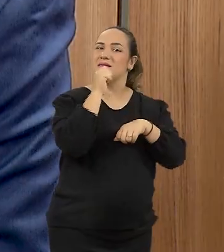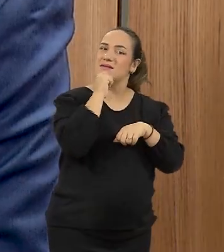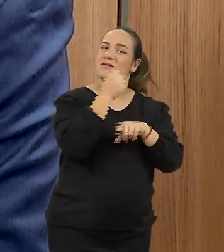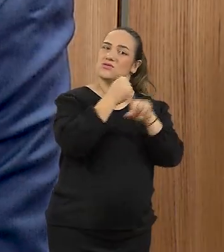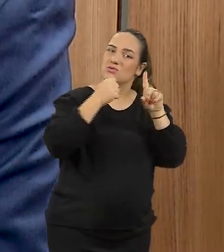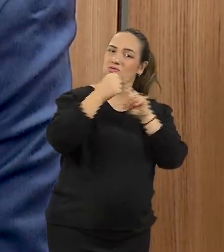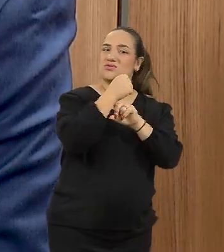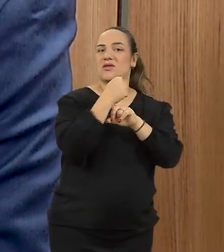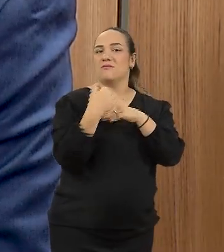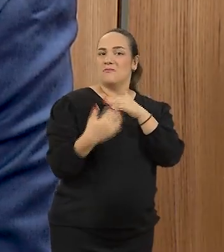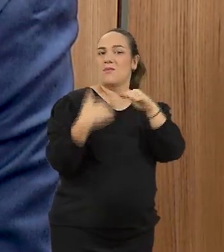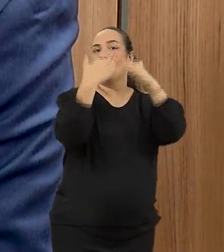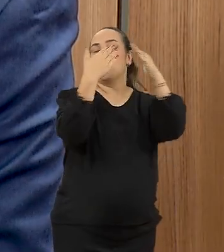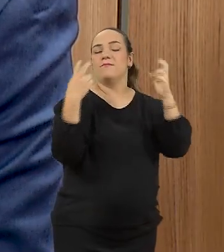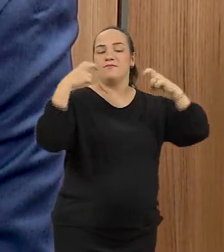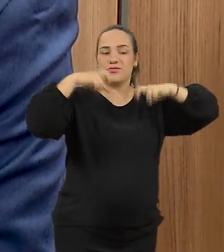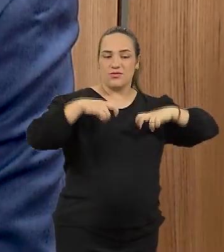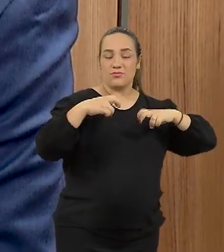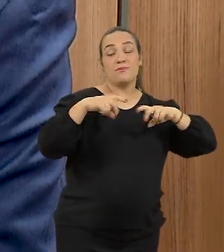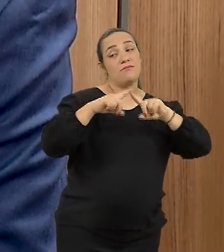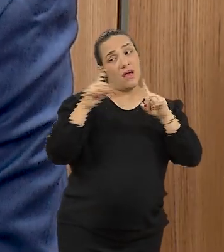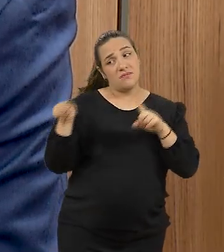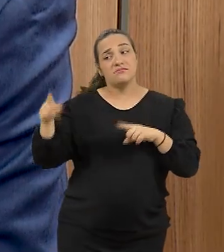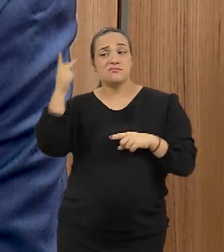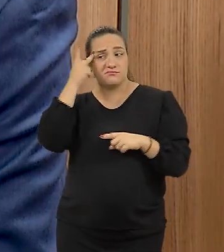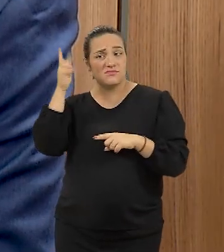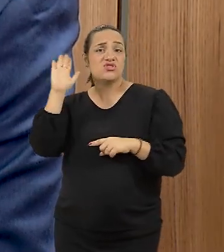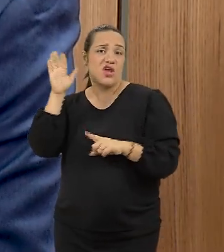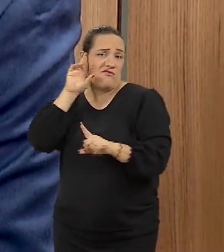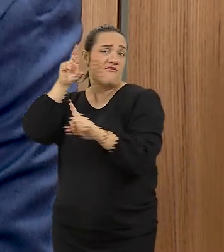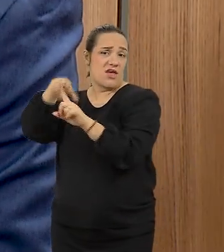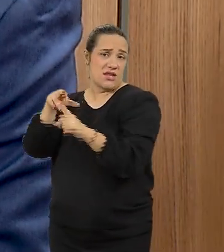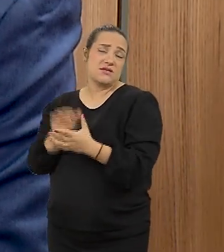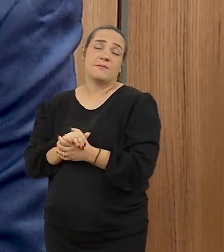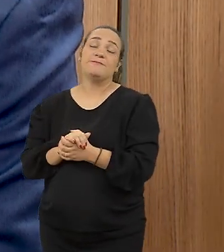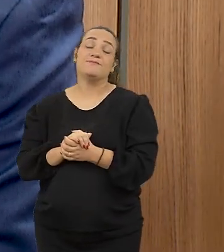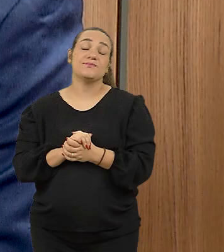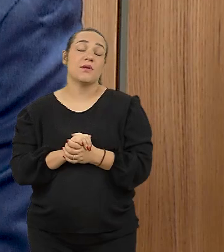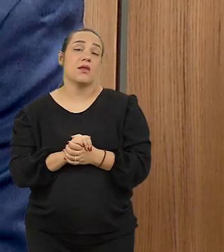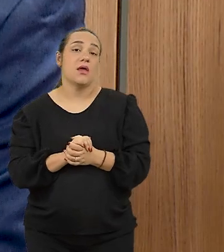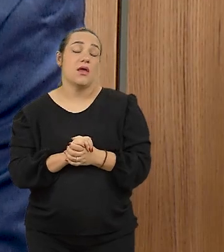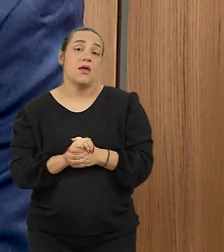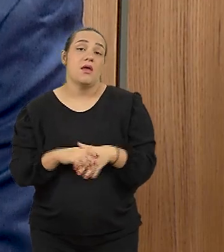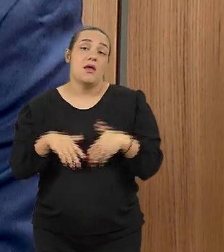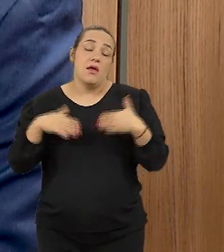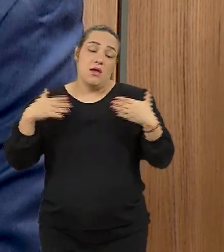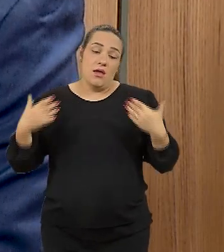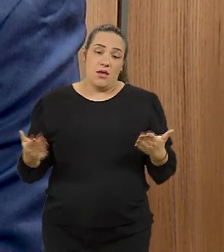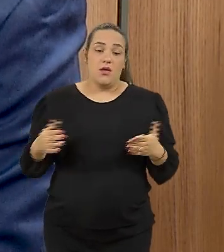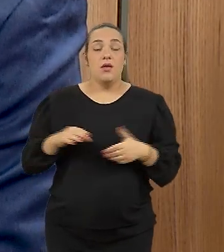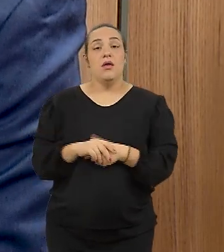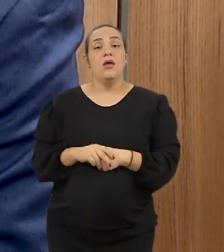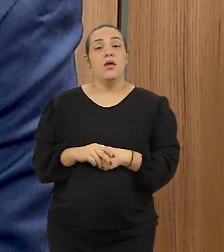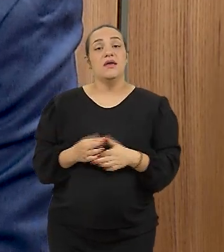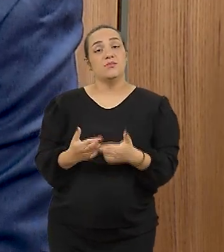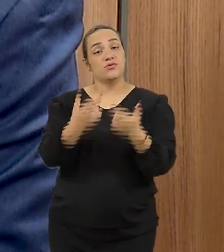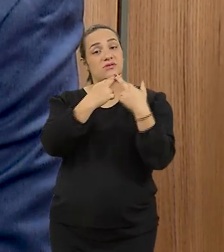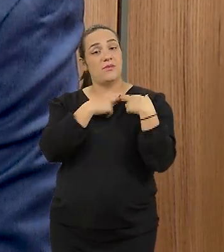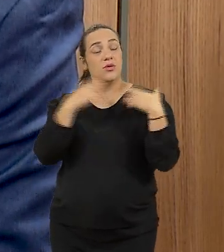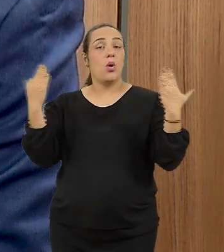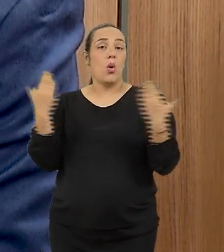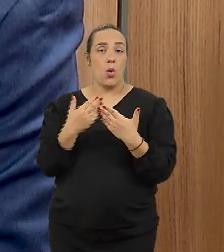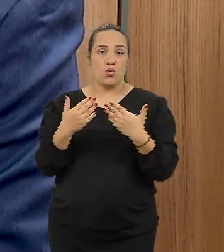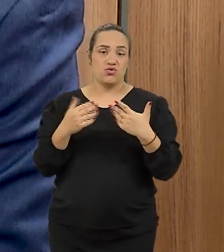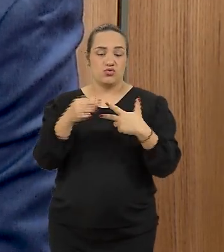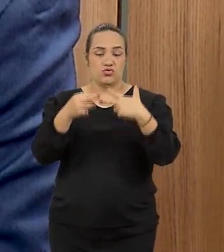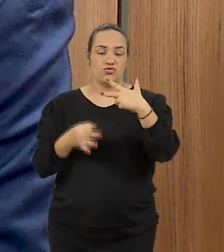social relativa à arbitragem. São Paulo já é um grande centro de arbitragem. Então, a jurisdição que o Judiciário